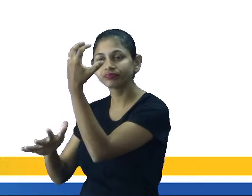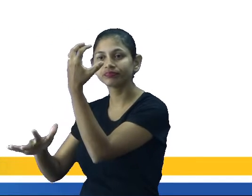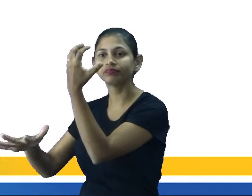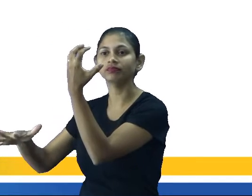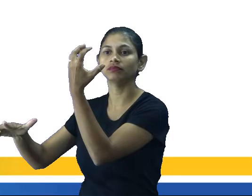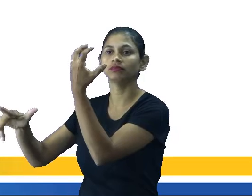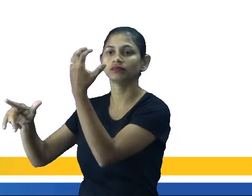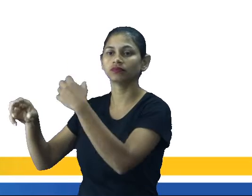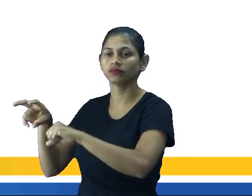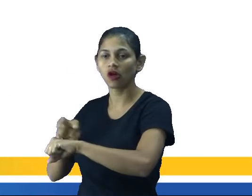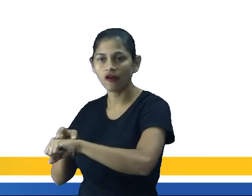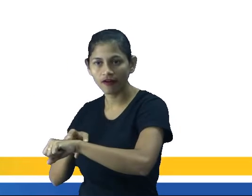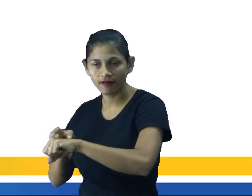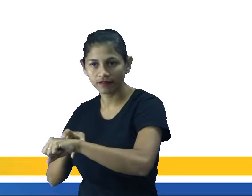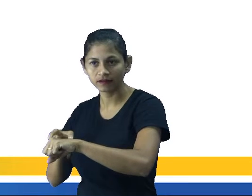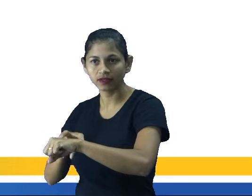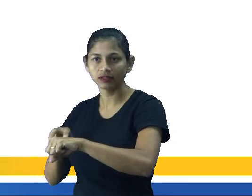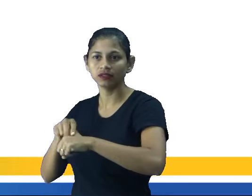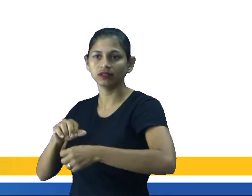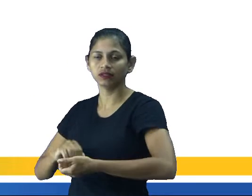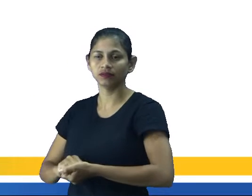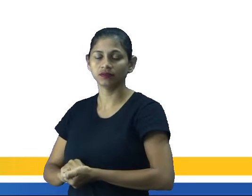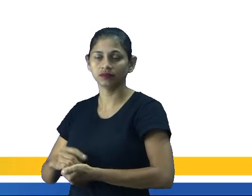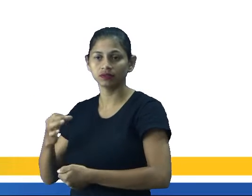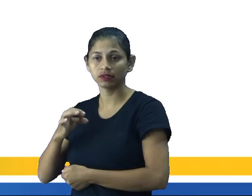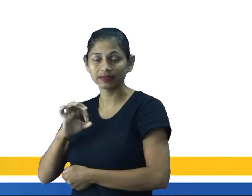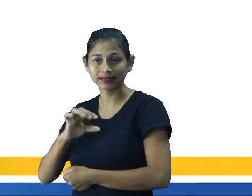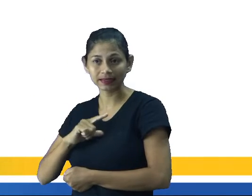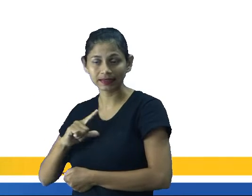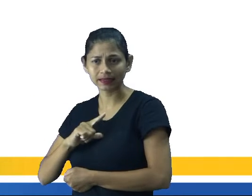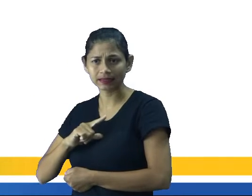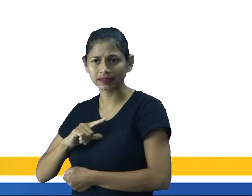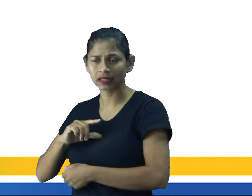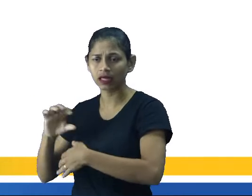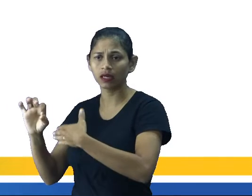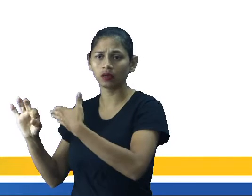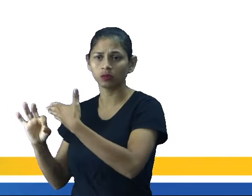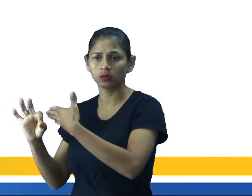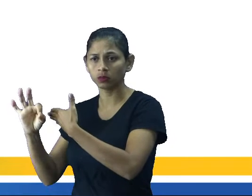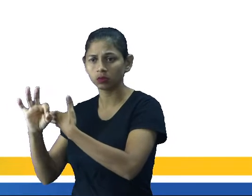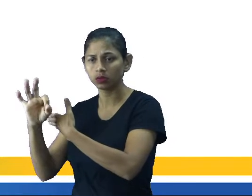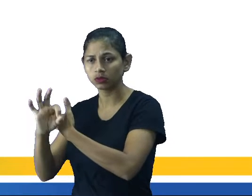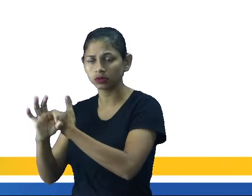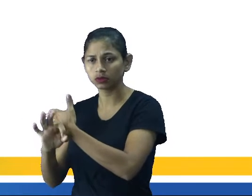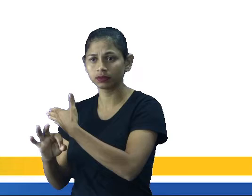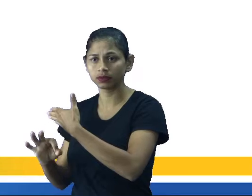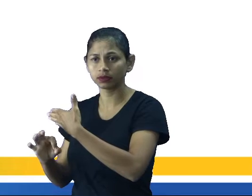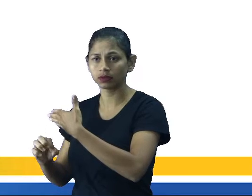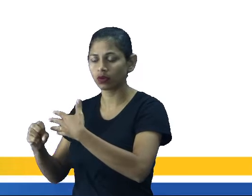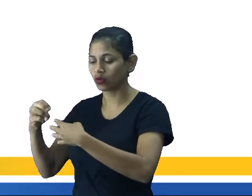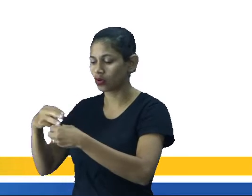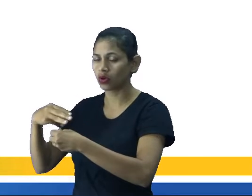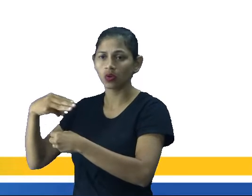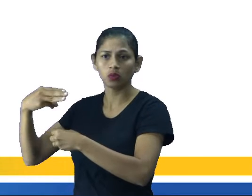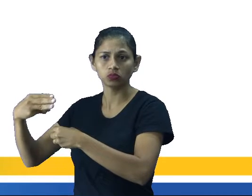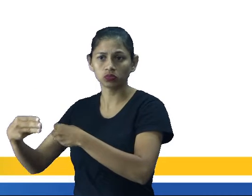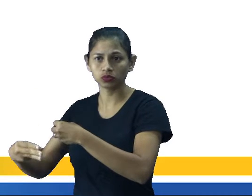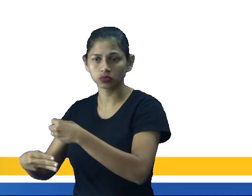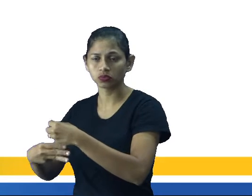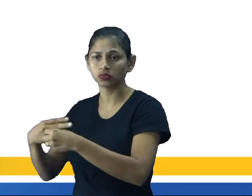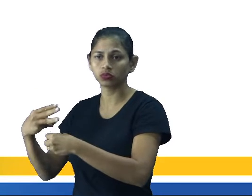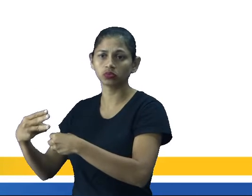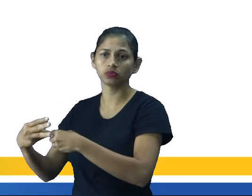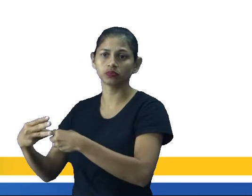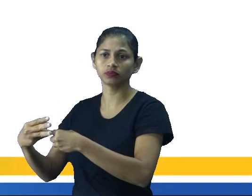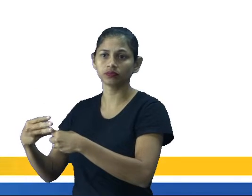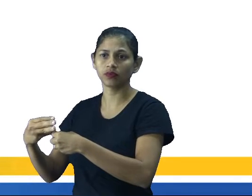diversas membranas, né? E diversas aí também organelas. Ela vai ter membrana plasmática, ela vai ter ribossomos, vai ter citoplasma,